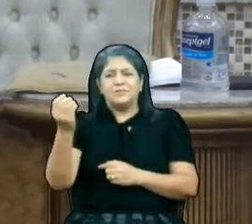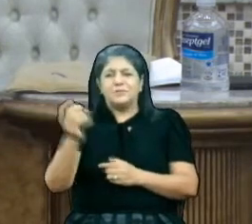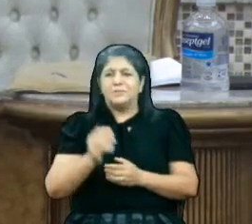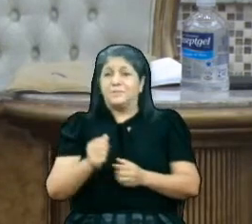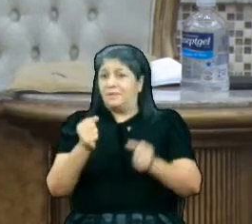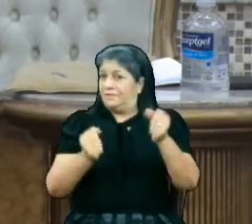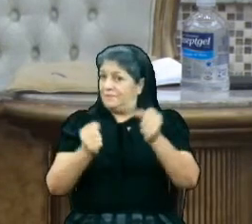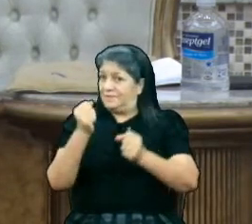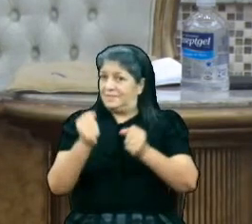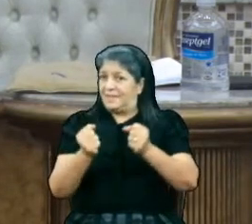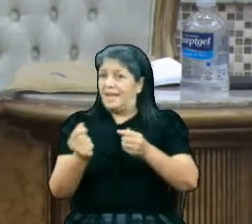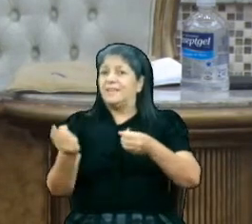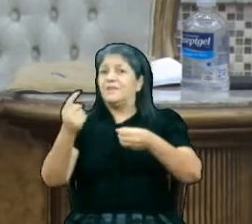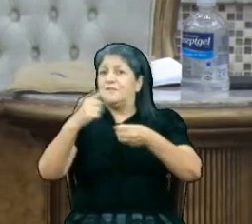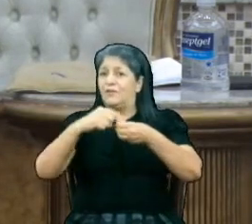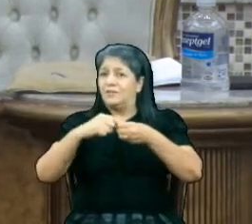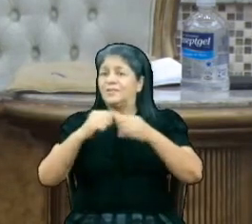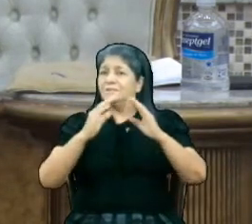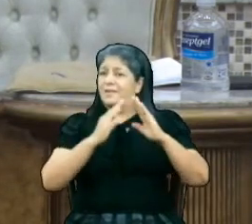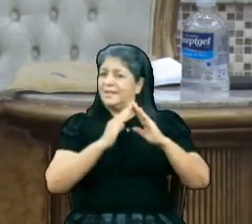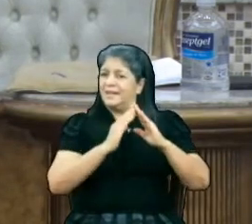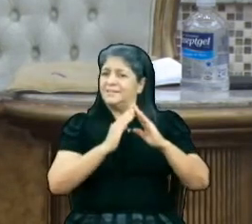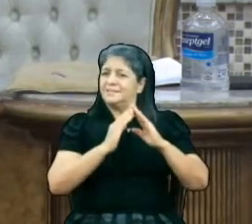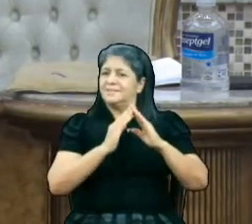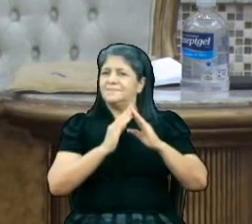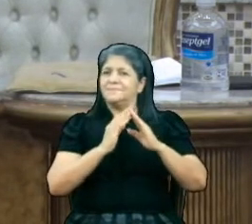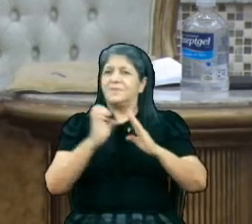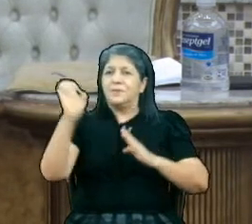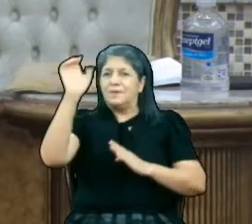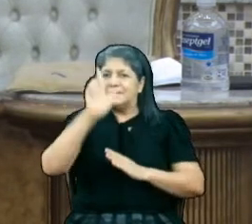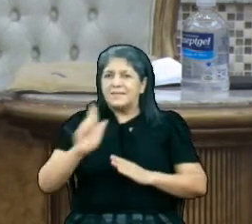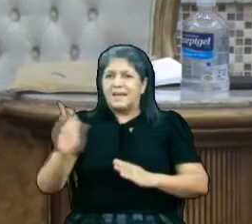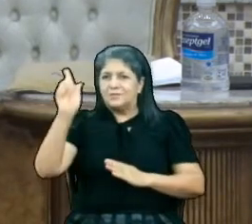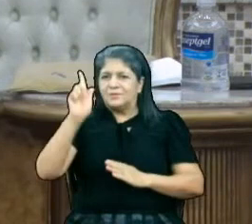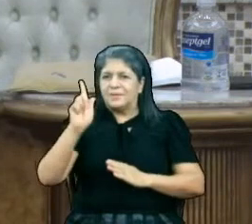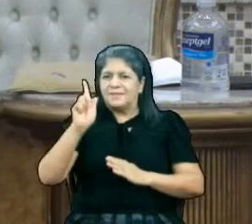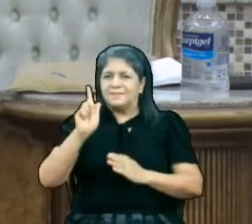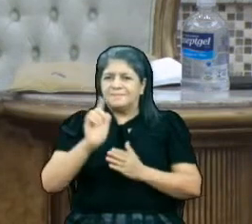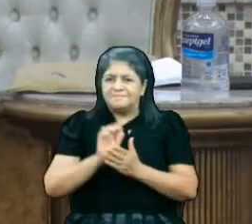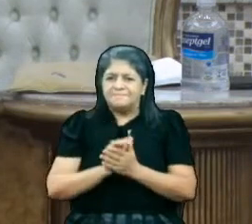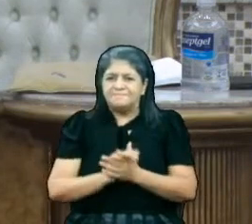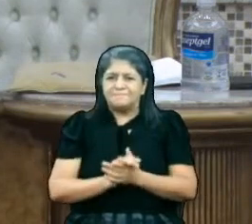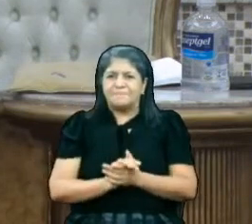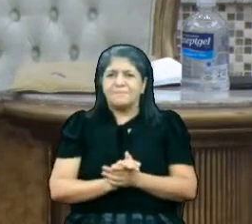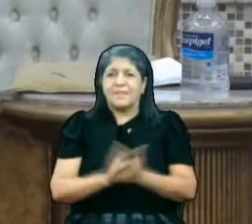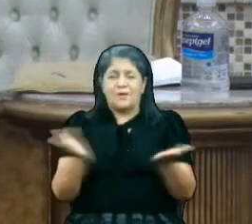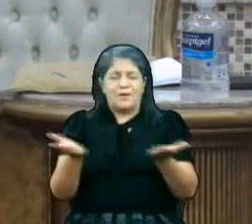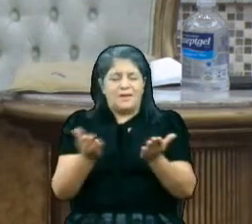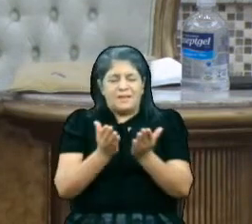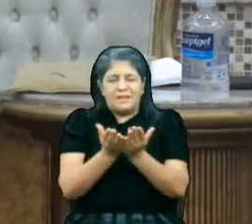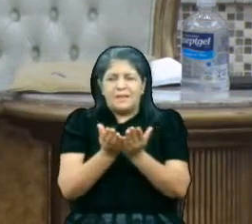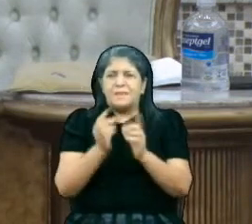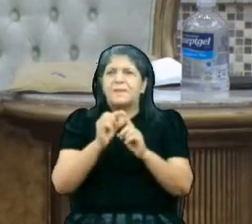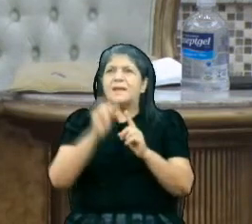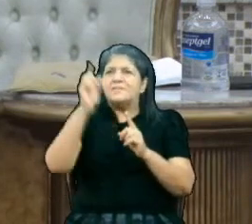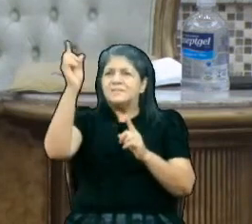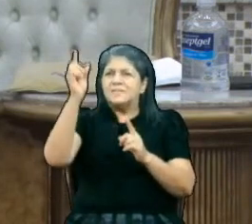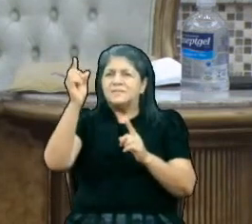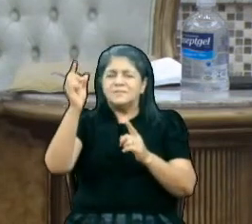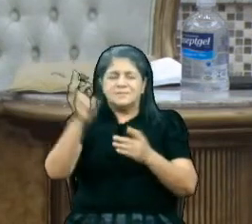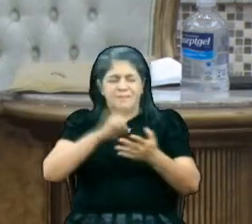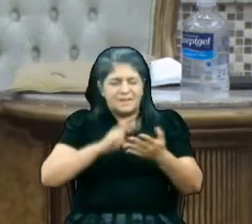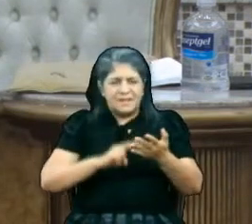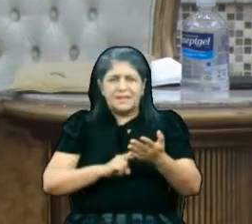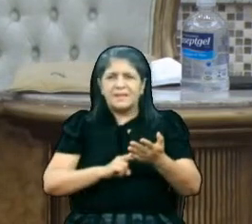nas estradas deste estado de Goiás irmãos eu quero ler uma porção na palavra de Deus e trazer uma